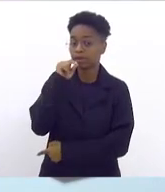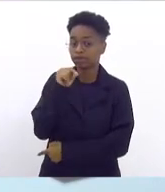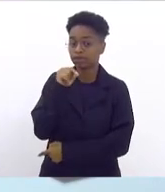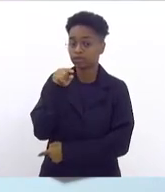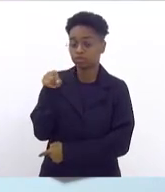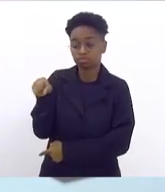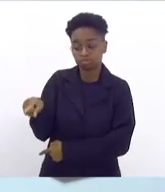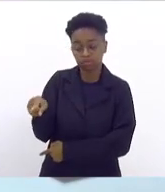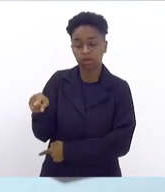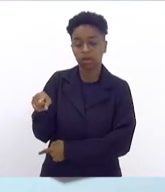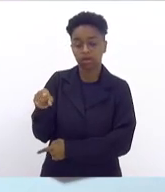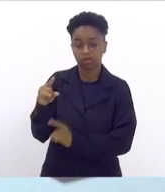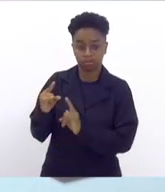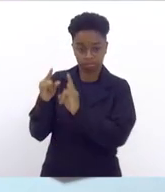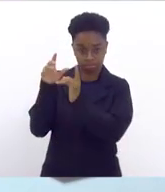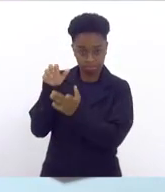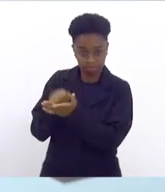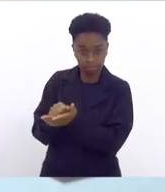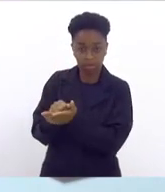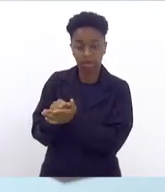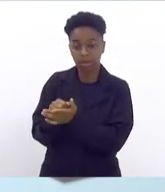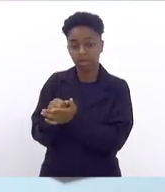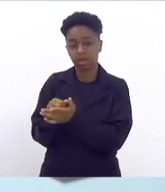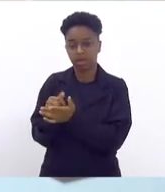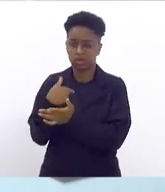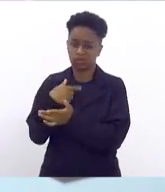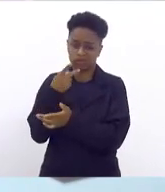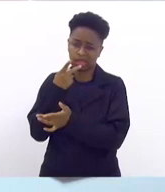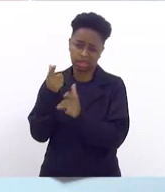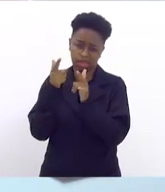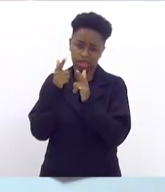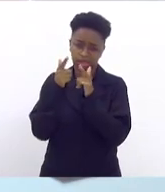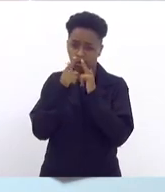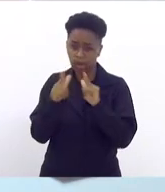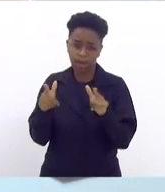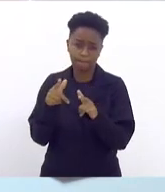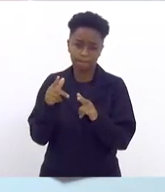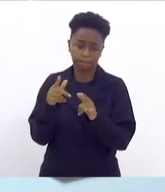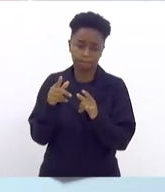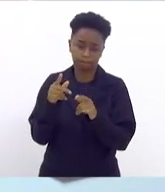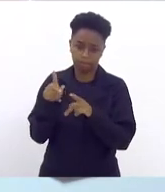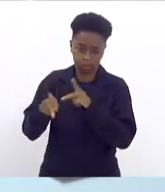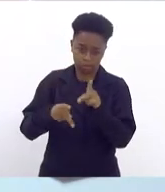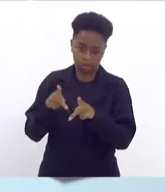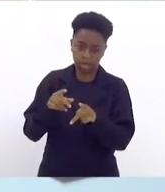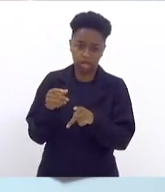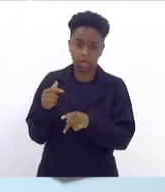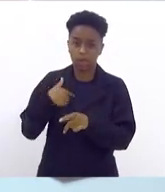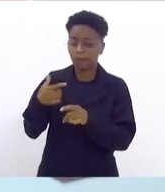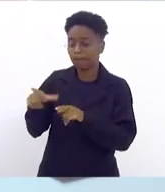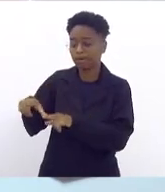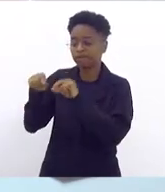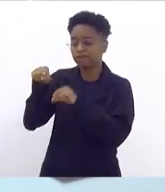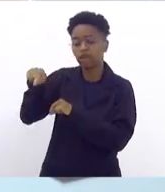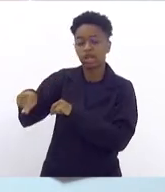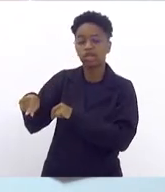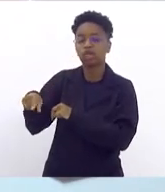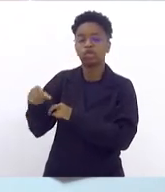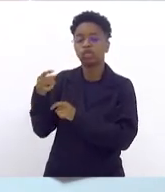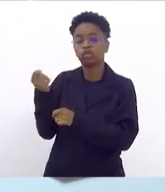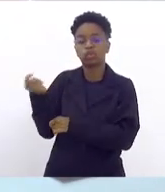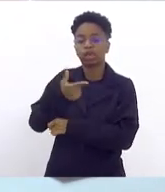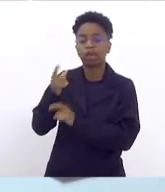aí, e vou fazer numa linguagem bem popular, do que um arranha-céu. É uma decisão política que eu estou em defesa